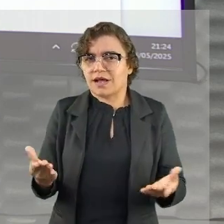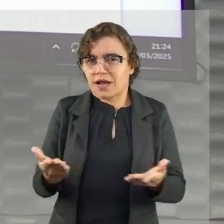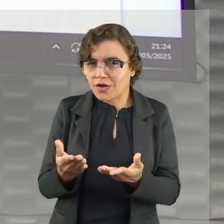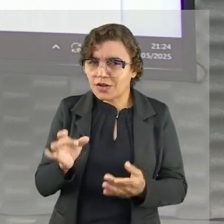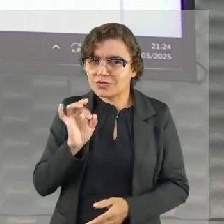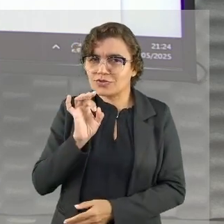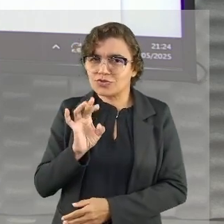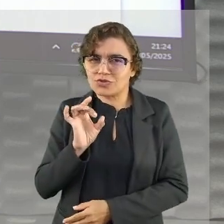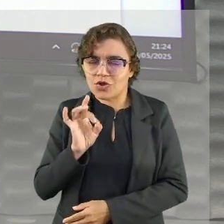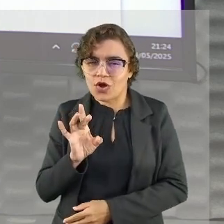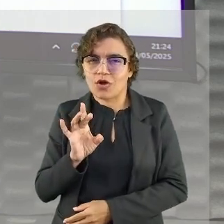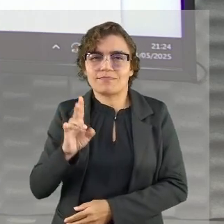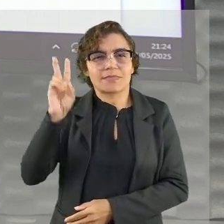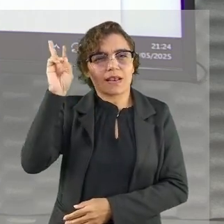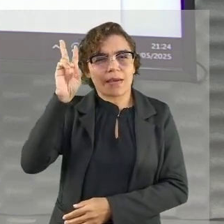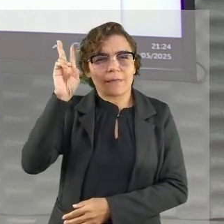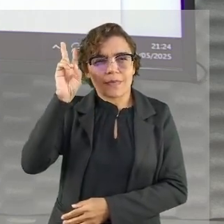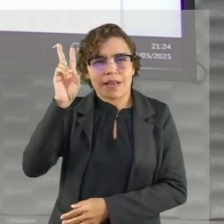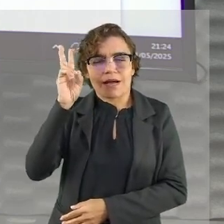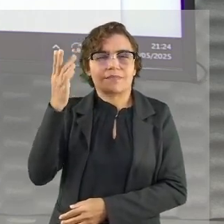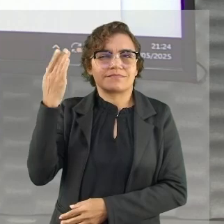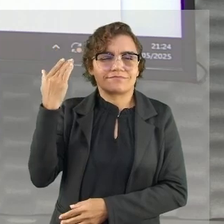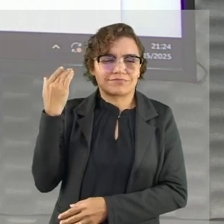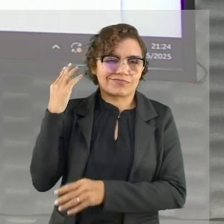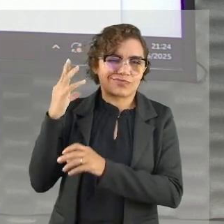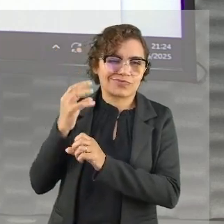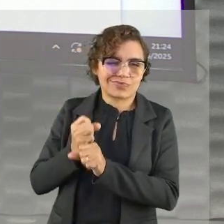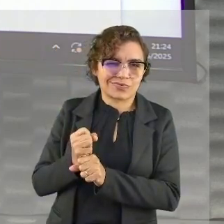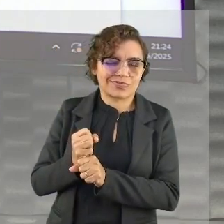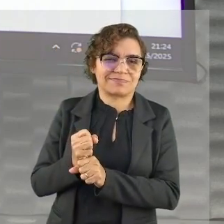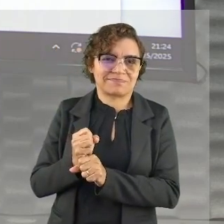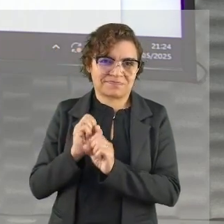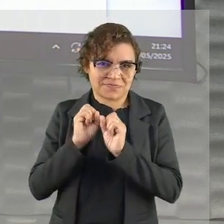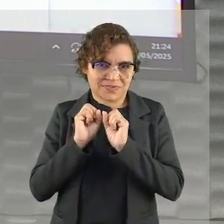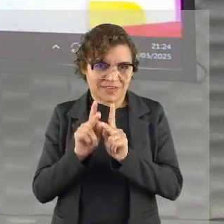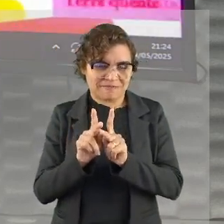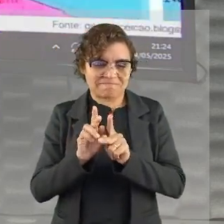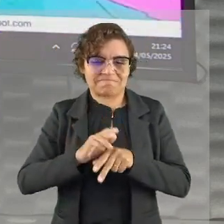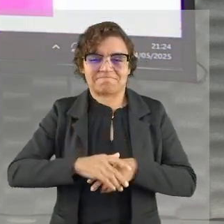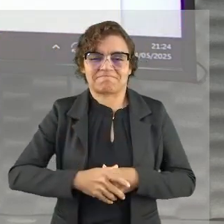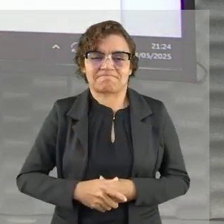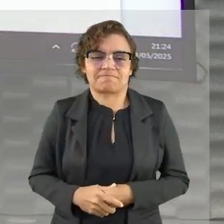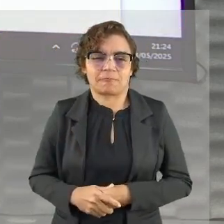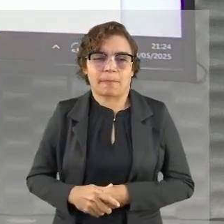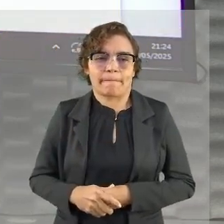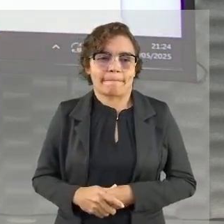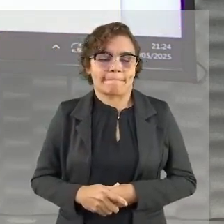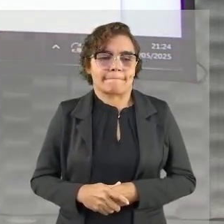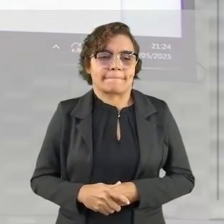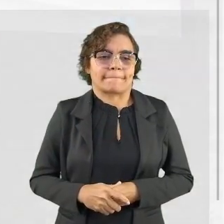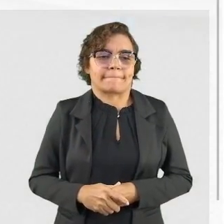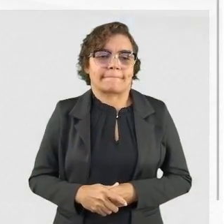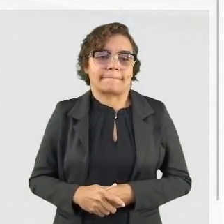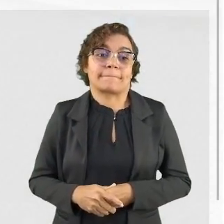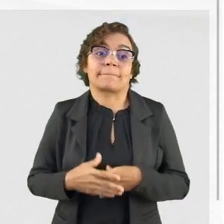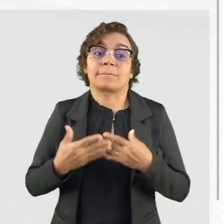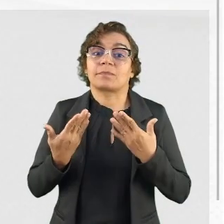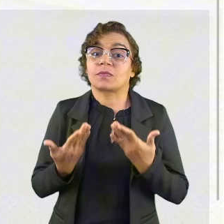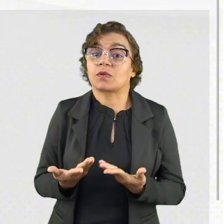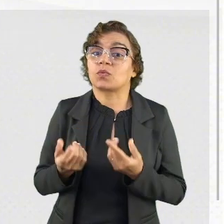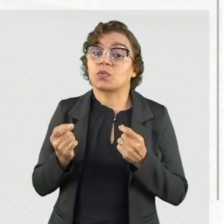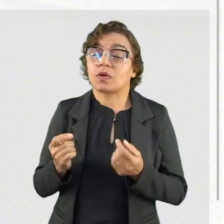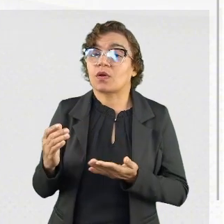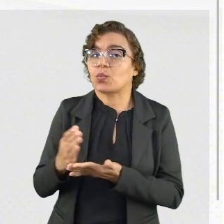poder fazer o aquecimento aí do cérebro. Vamos aqui. Então, gente,